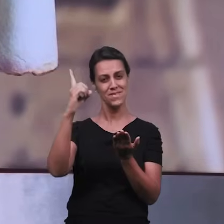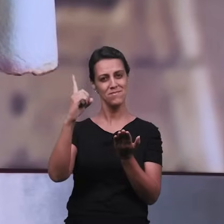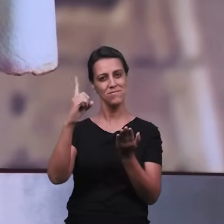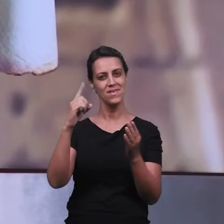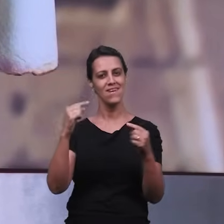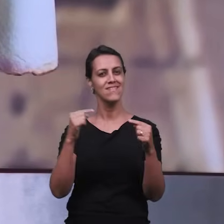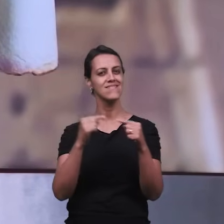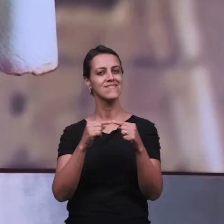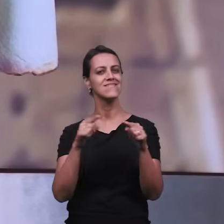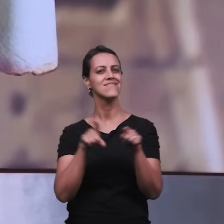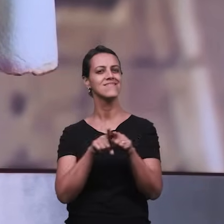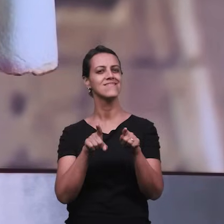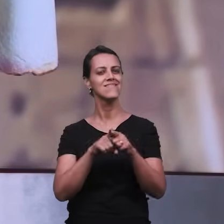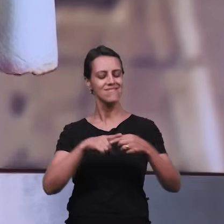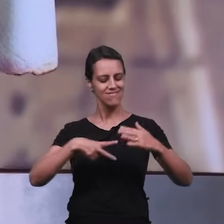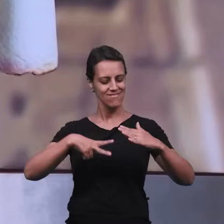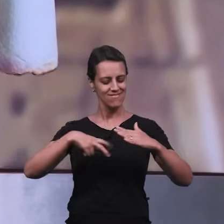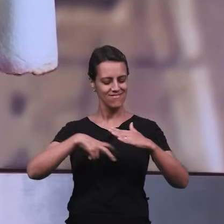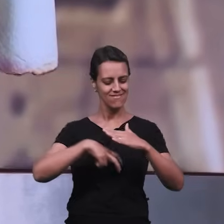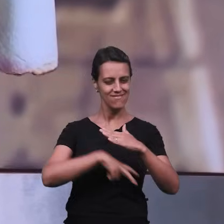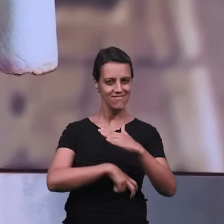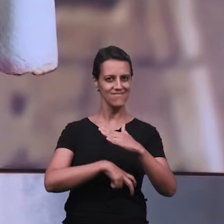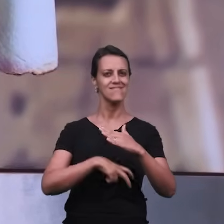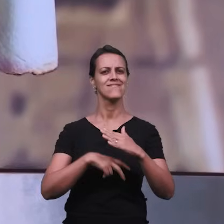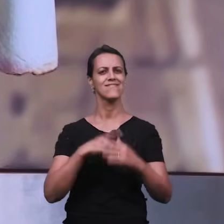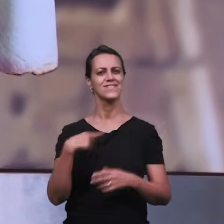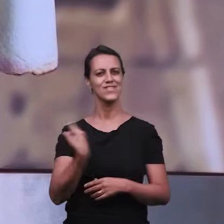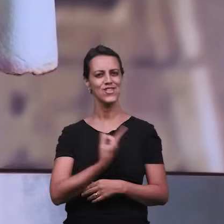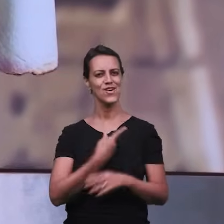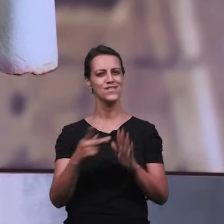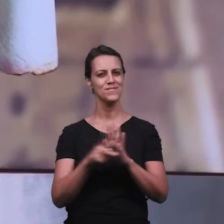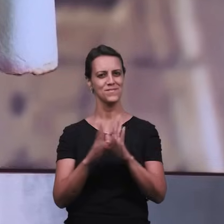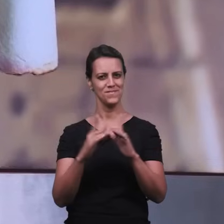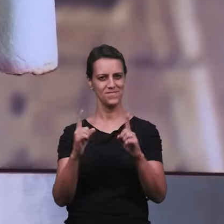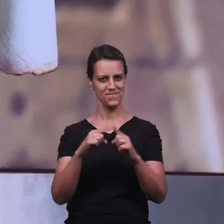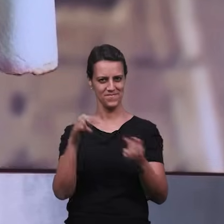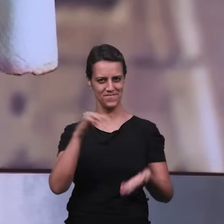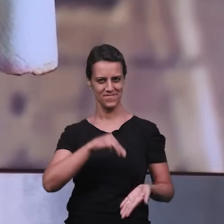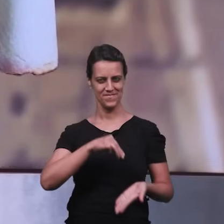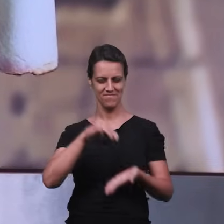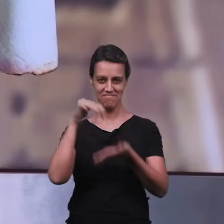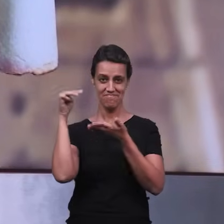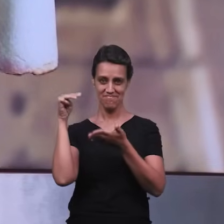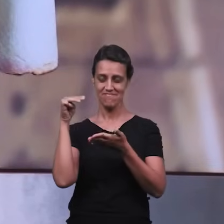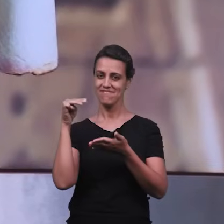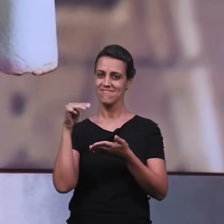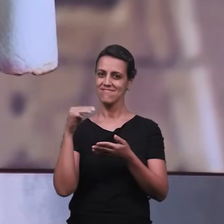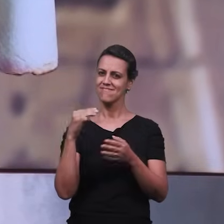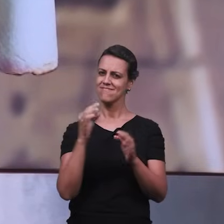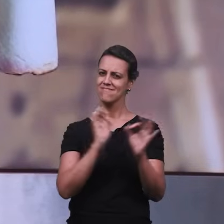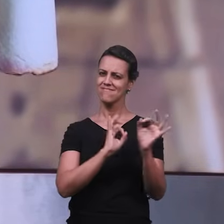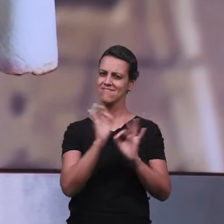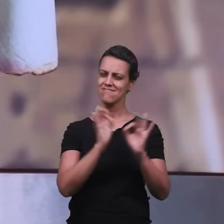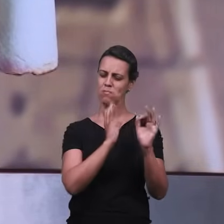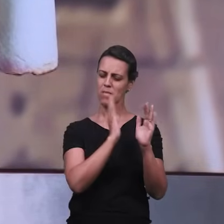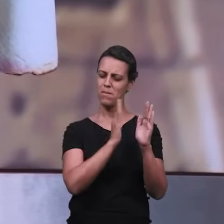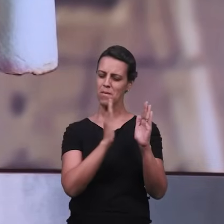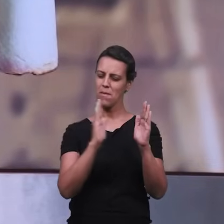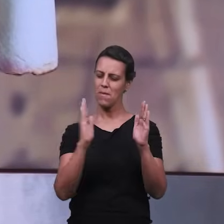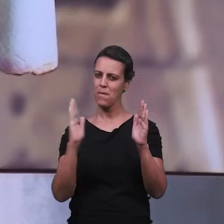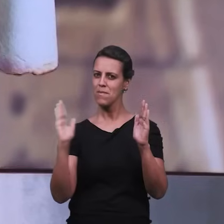a Arqueologia. Nós somos da Igreja Cristã Maranata e estamos produzindo essa série